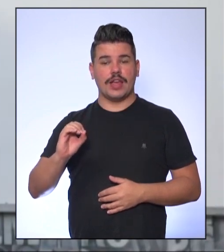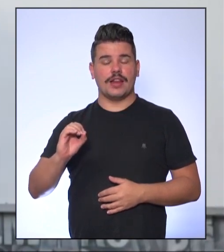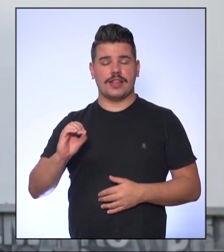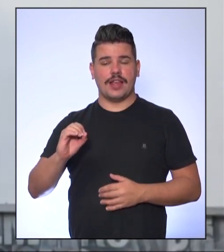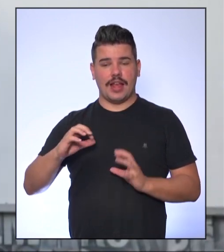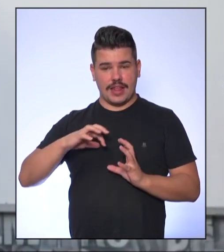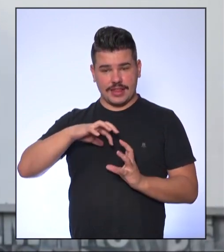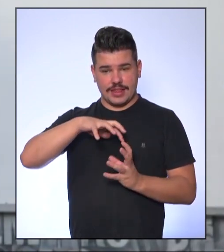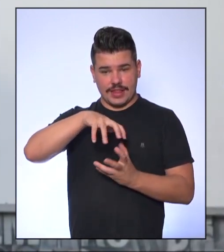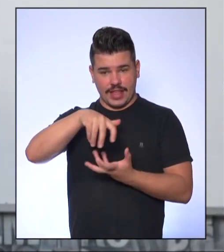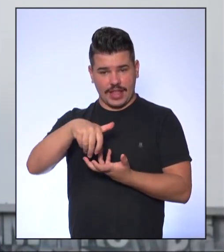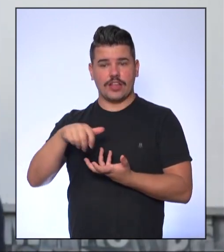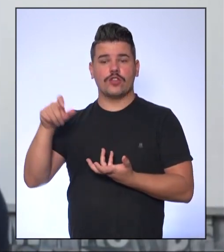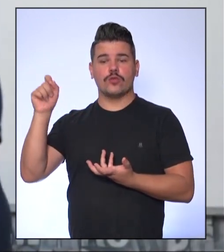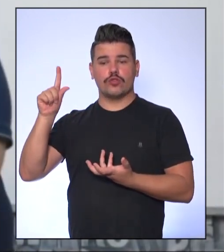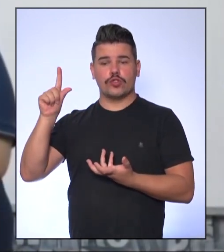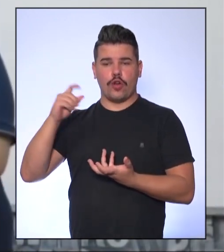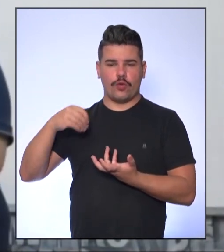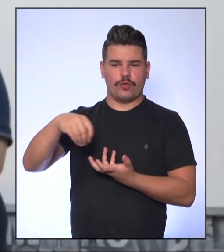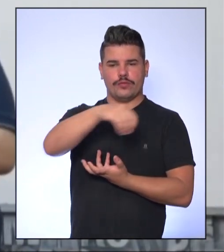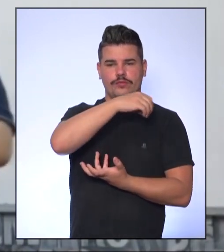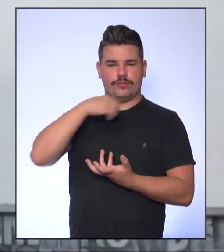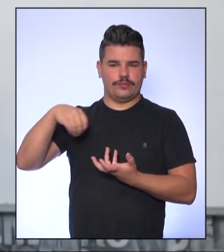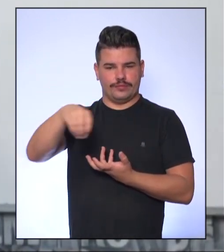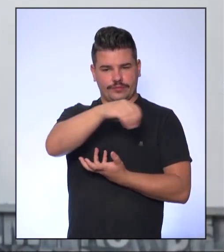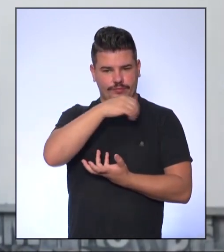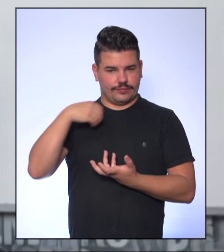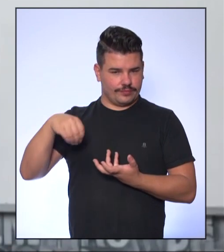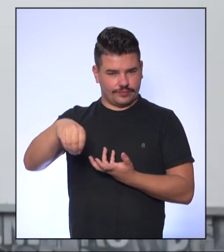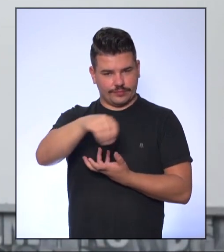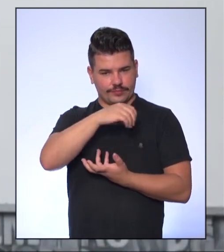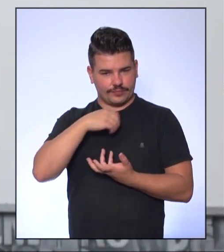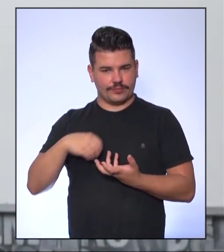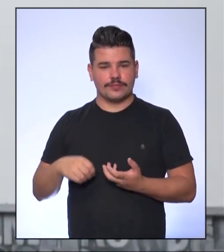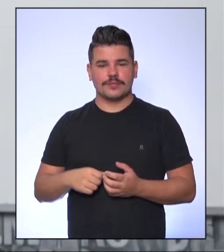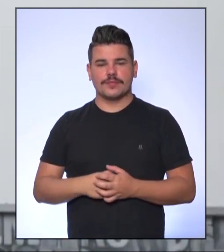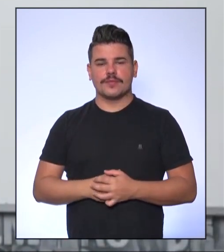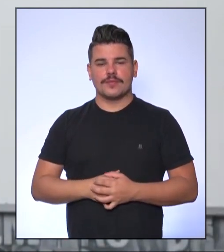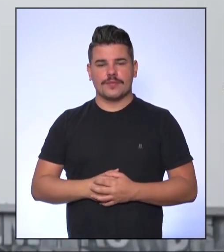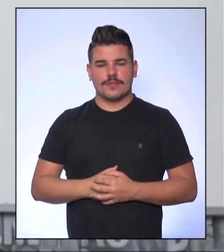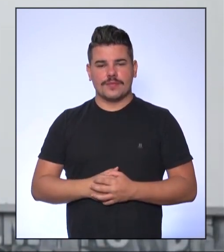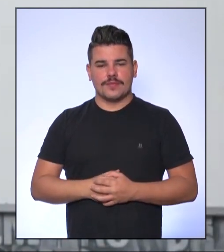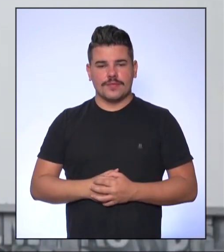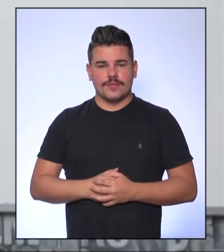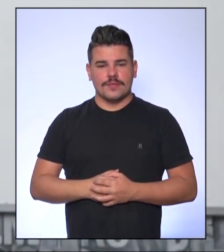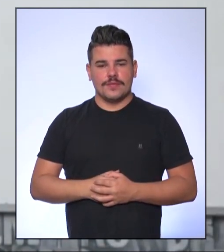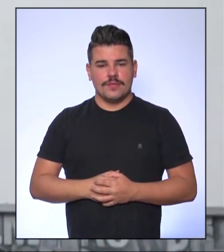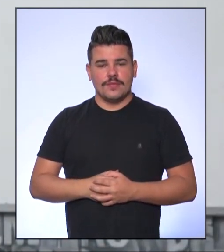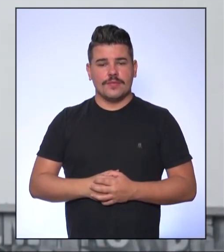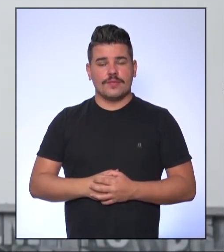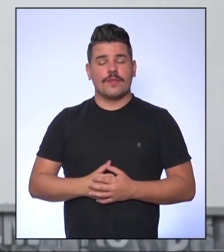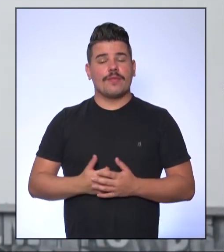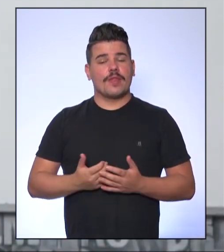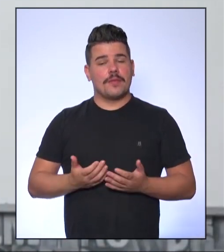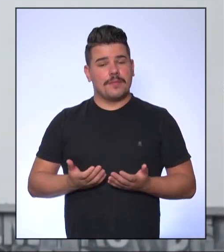igreja, heliocentrismo na ciência. Vamos para cá. O